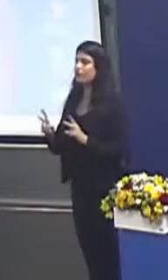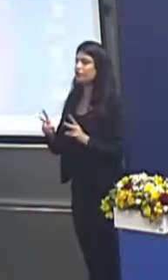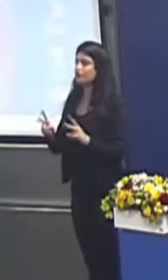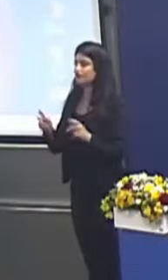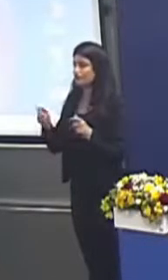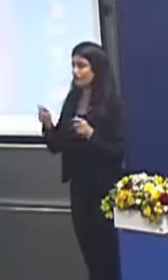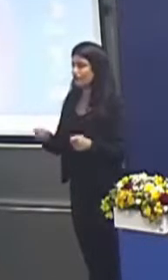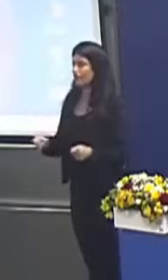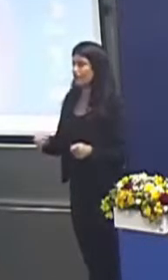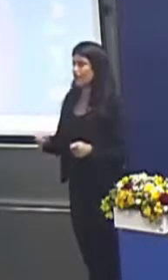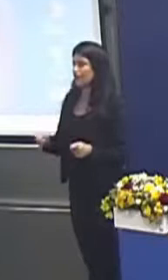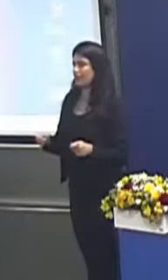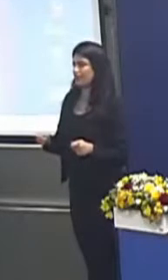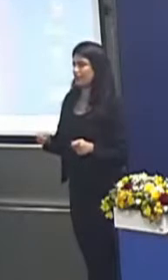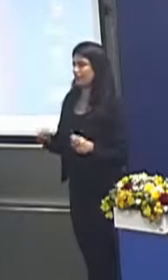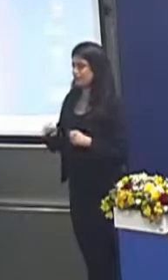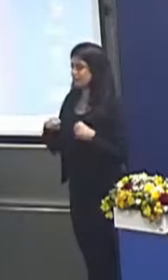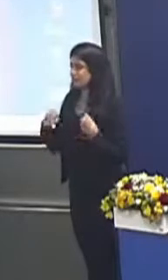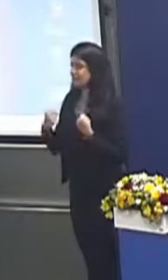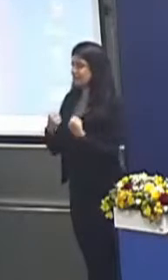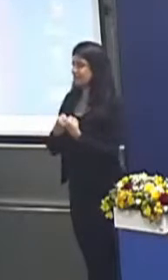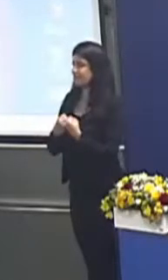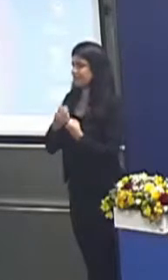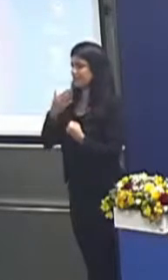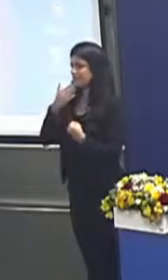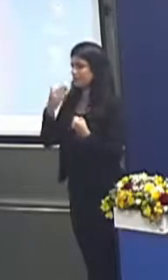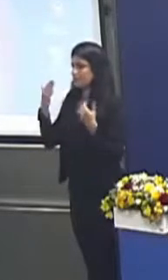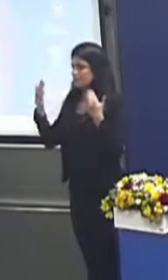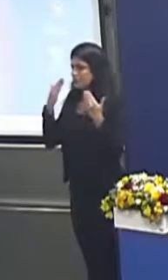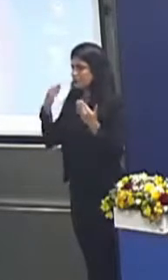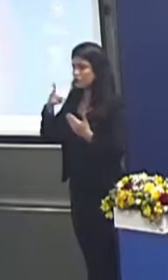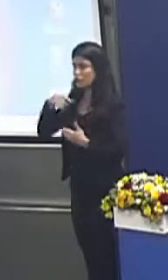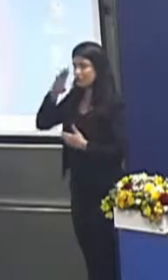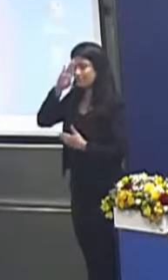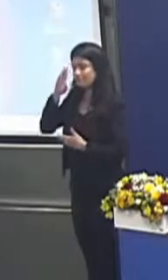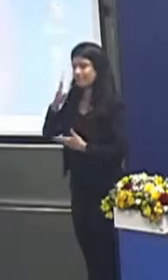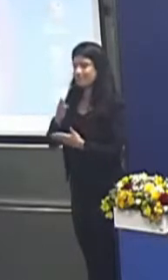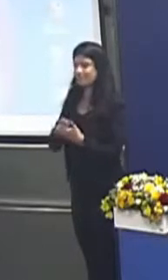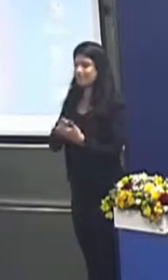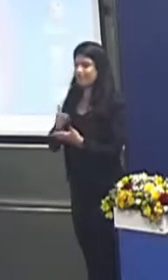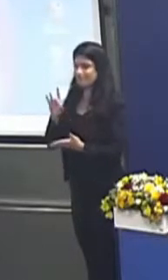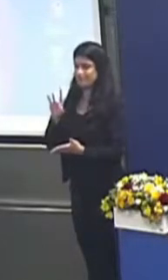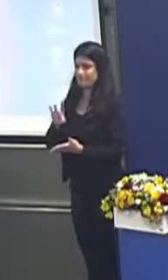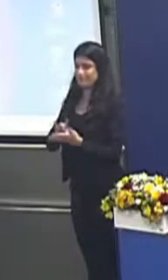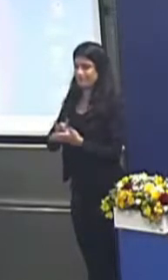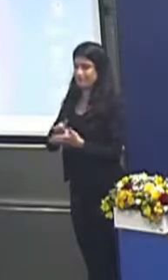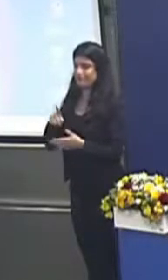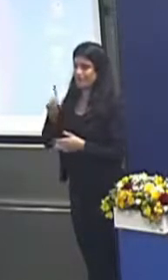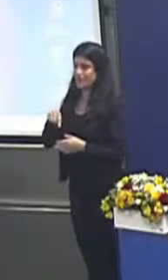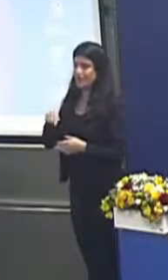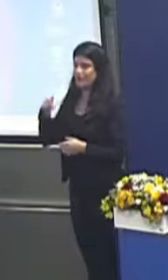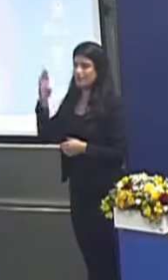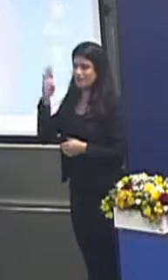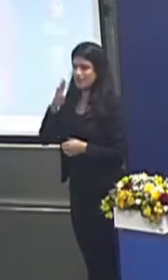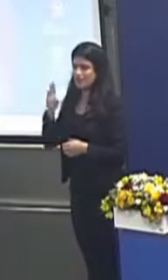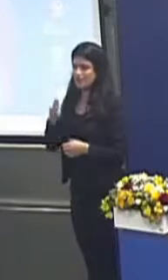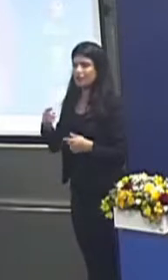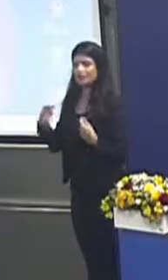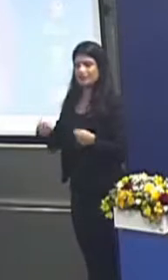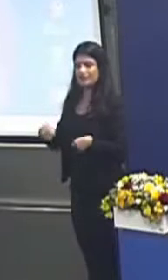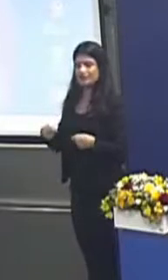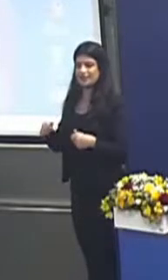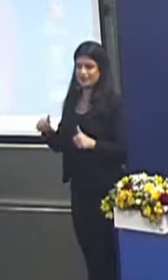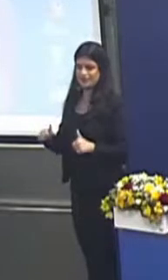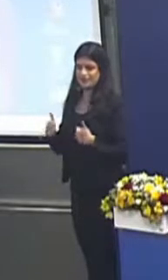seguiremos firmes em defesa dessa psicologia que acreditamos que é essa psicologia que o Brasil tanto